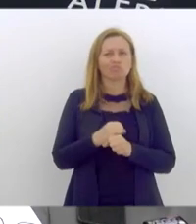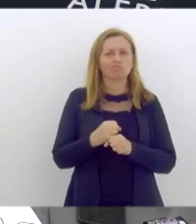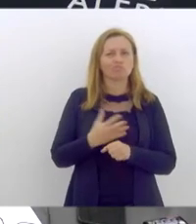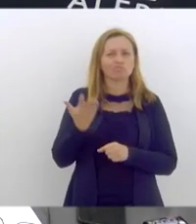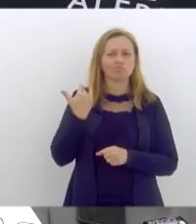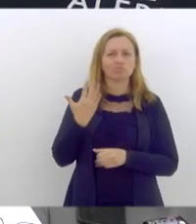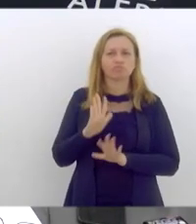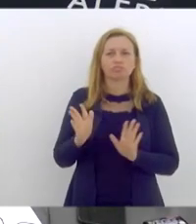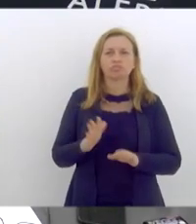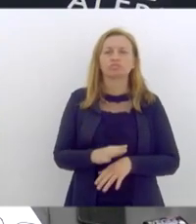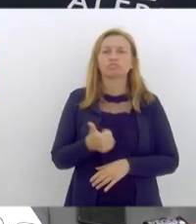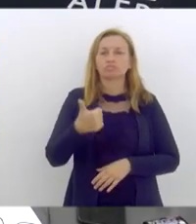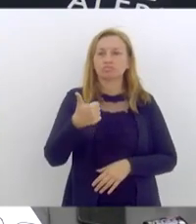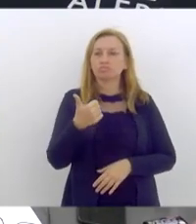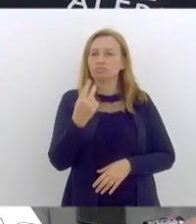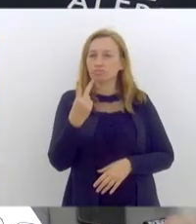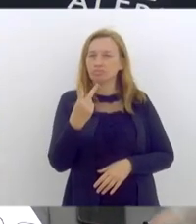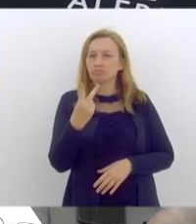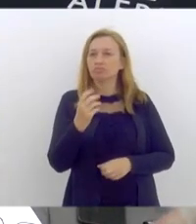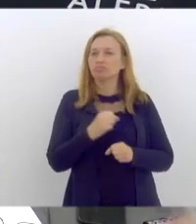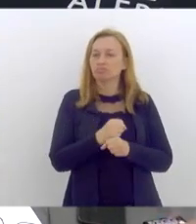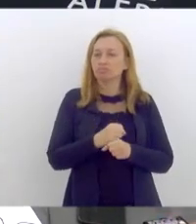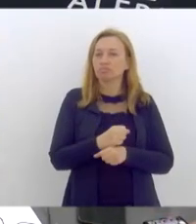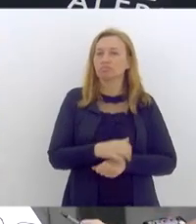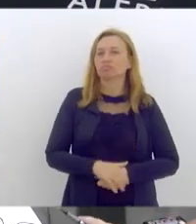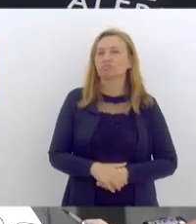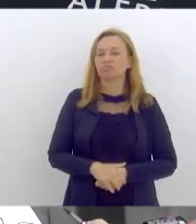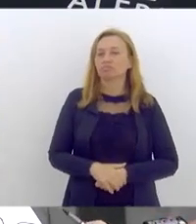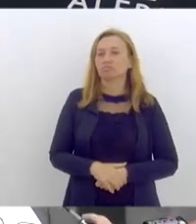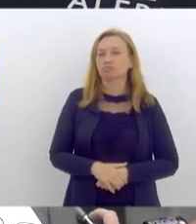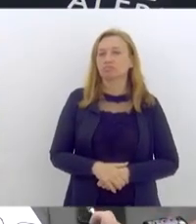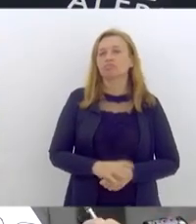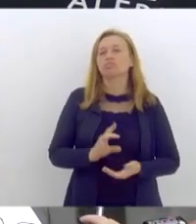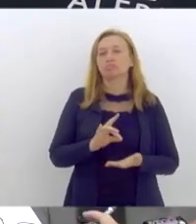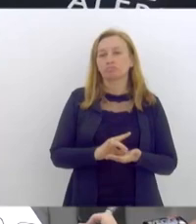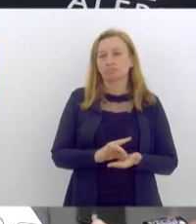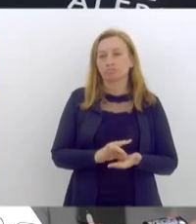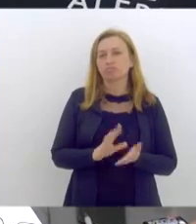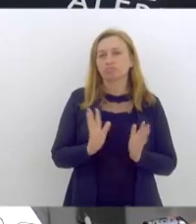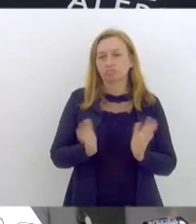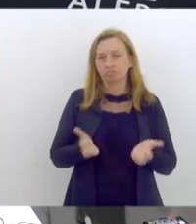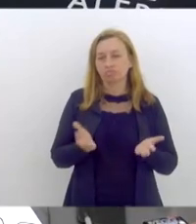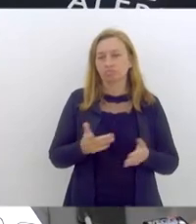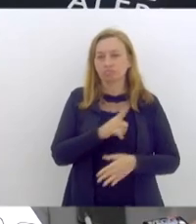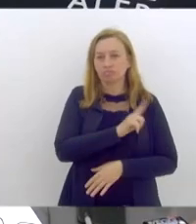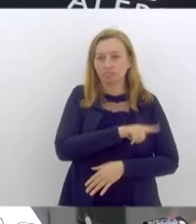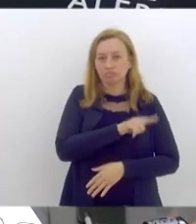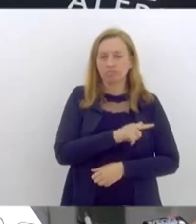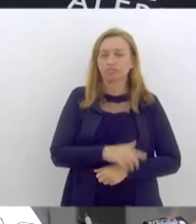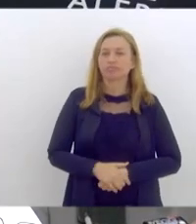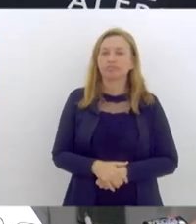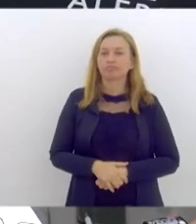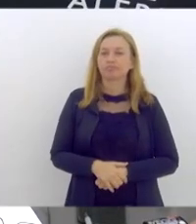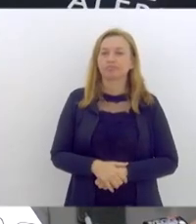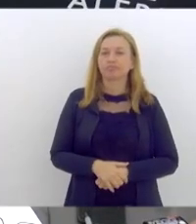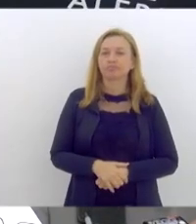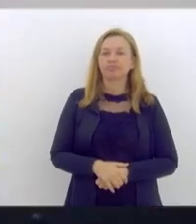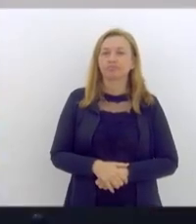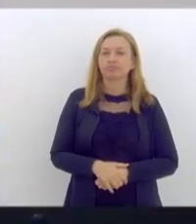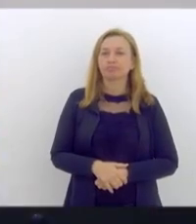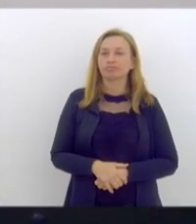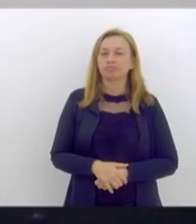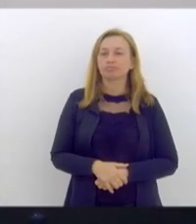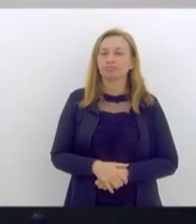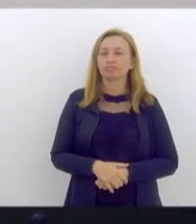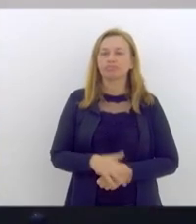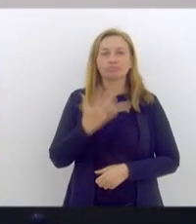atrás não dois dois na atual Gestão na atual gestão Então